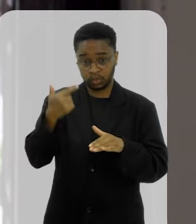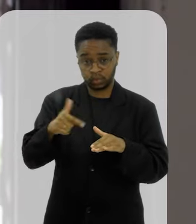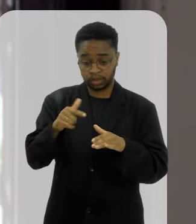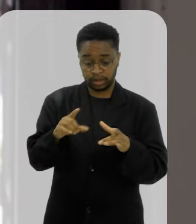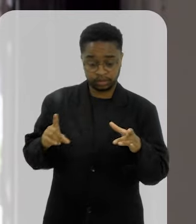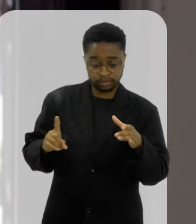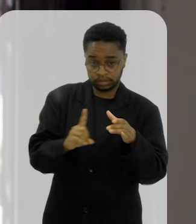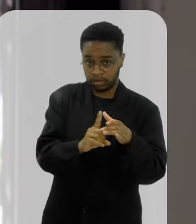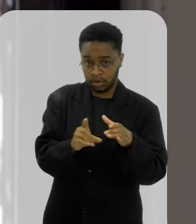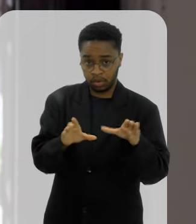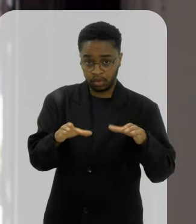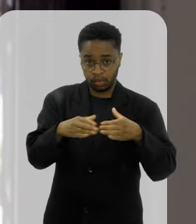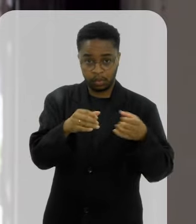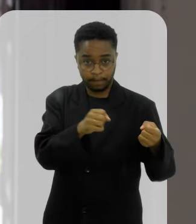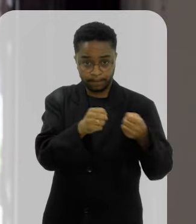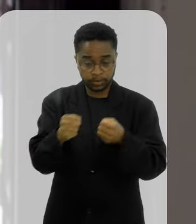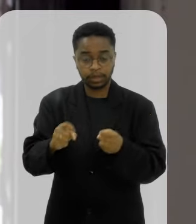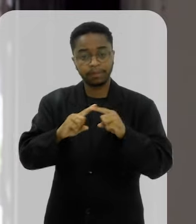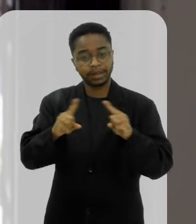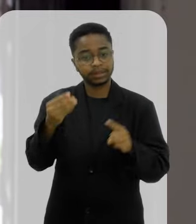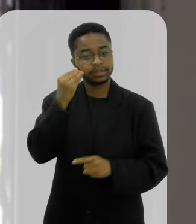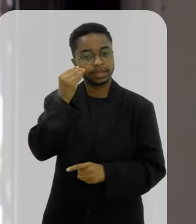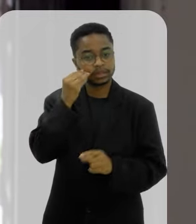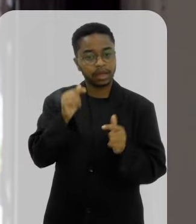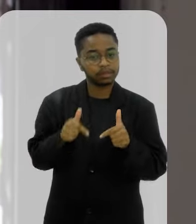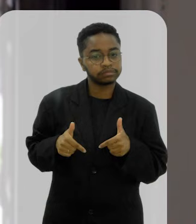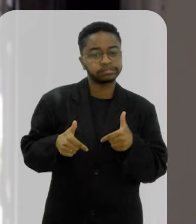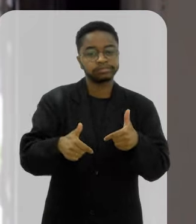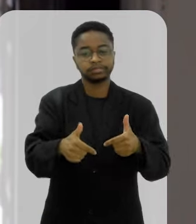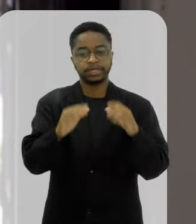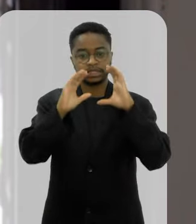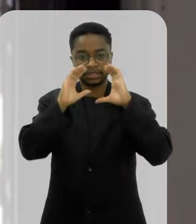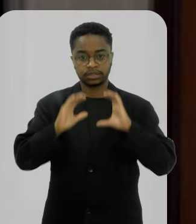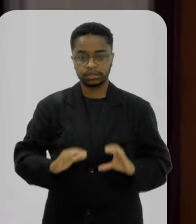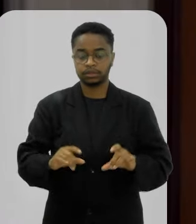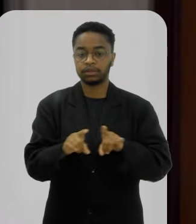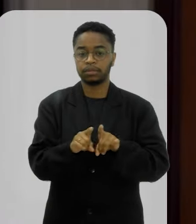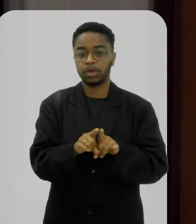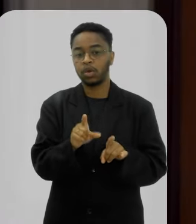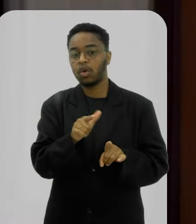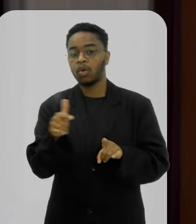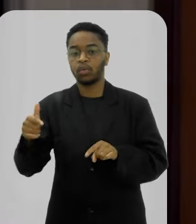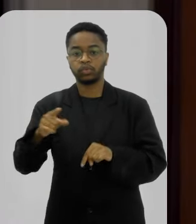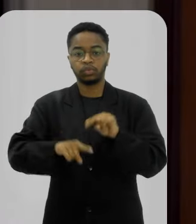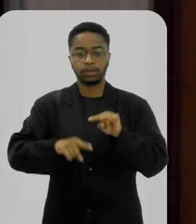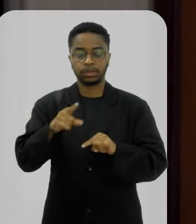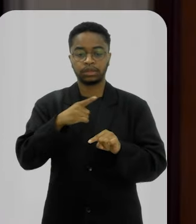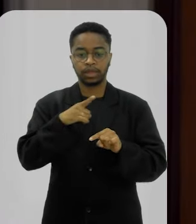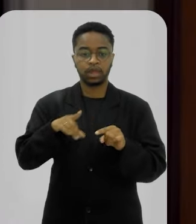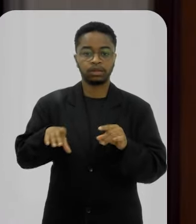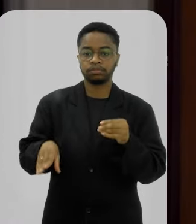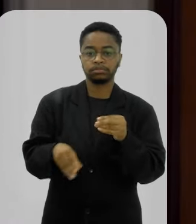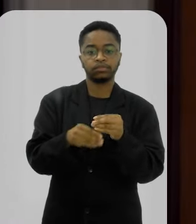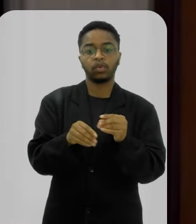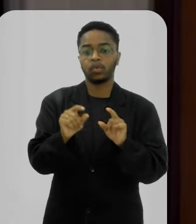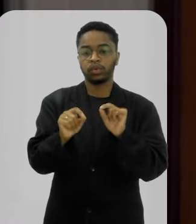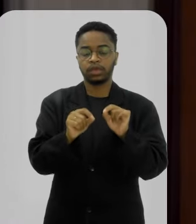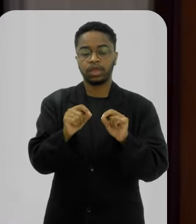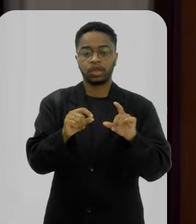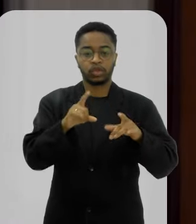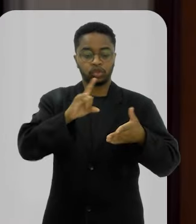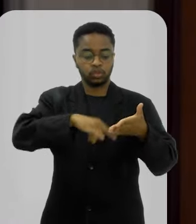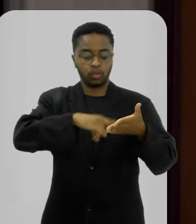das esferas de poder, eles buscaram manter ativa a sua cidadania. Uma outra coleção que integra esse acervo são